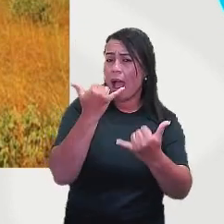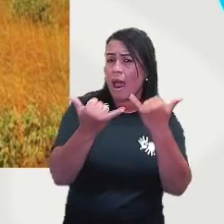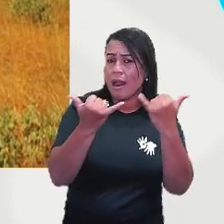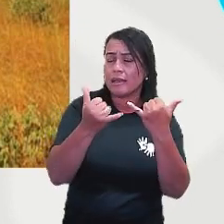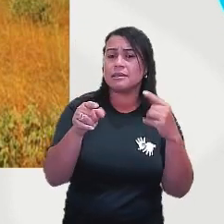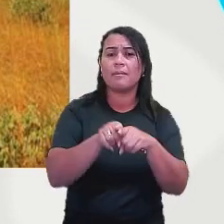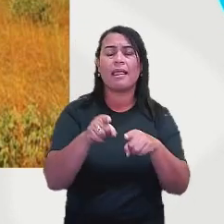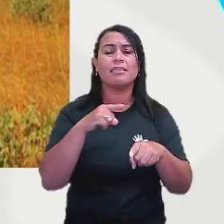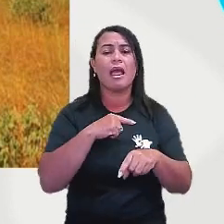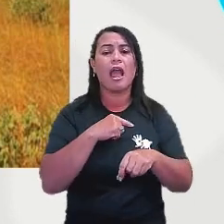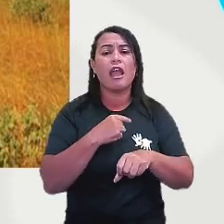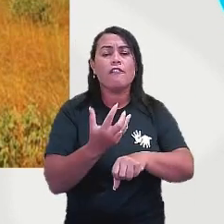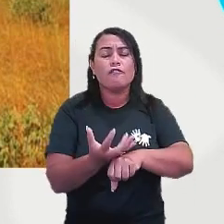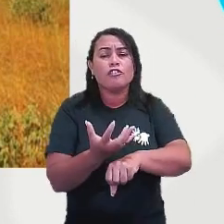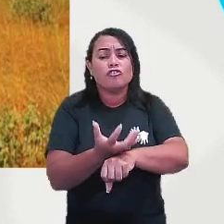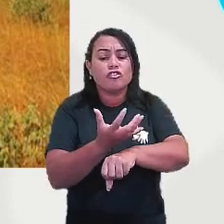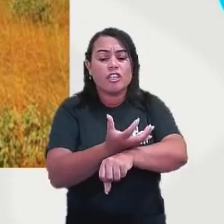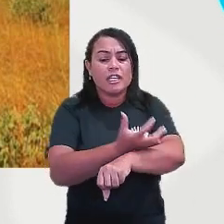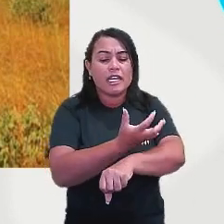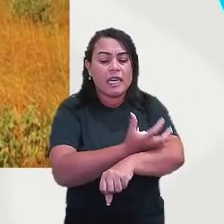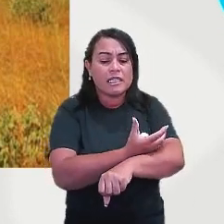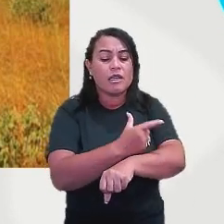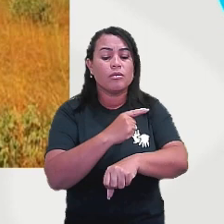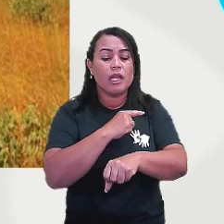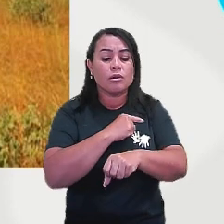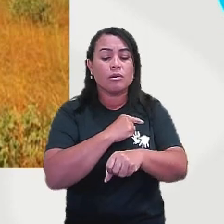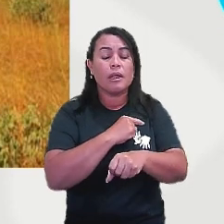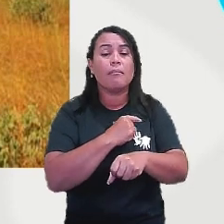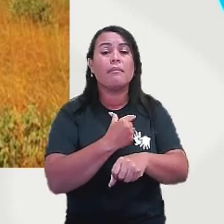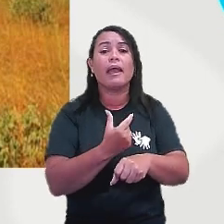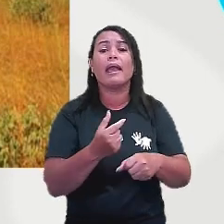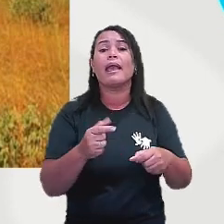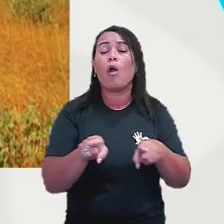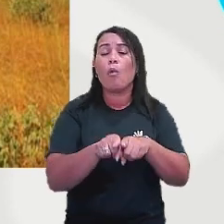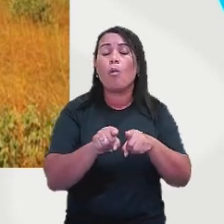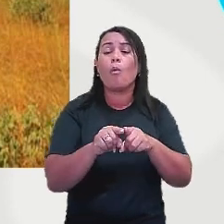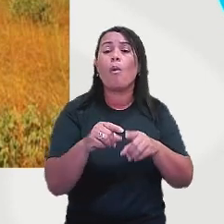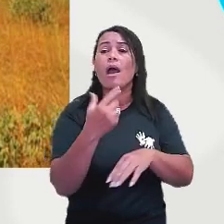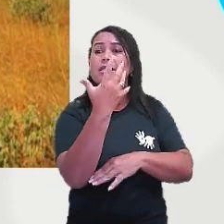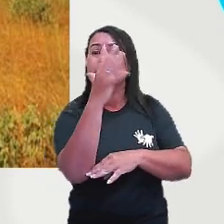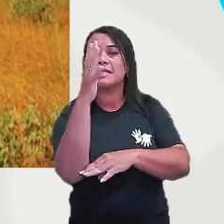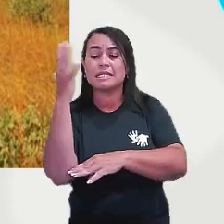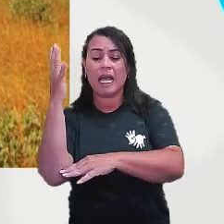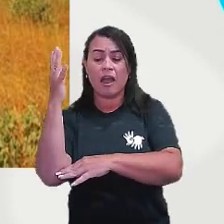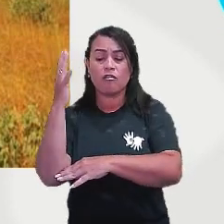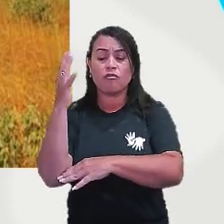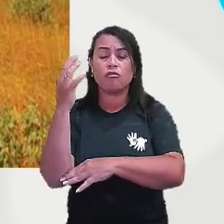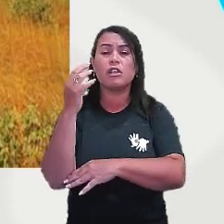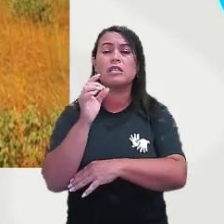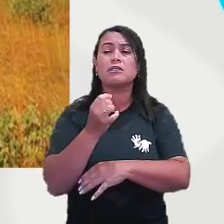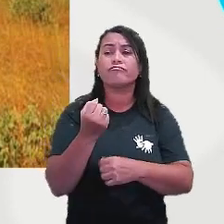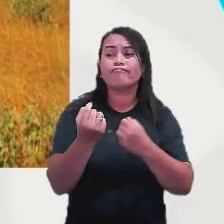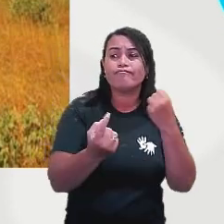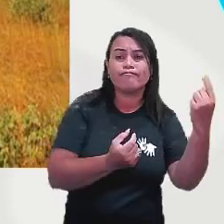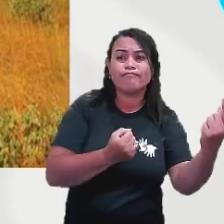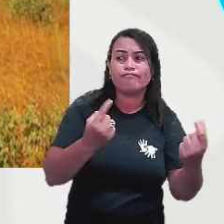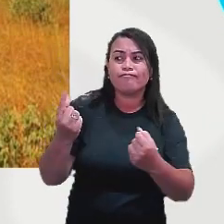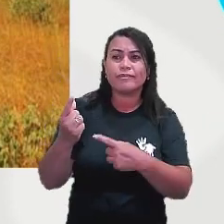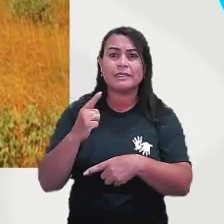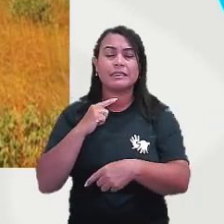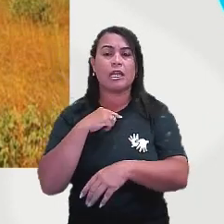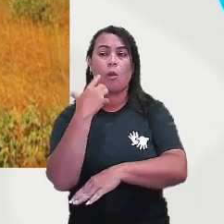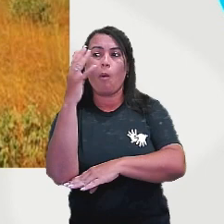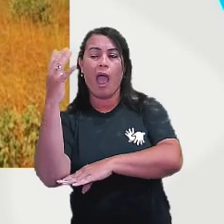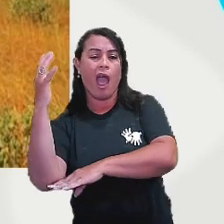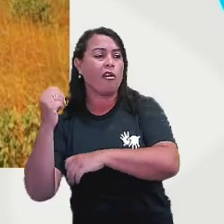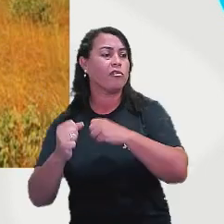vegetação composta por gramas e arbustos e as árvores são bem esparsas. Isso quer dizer que de uma árvore